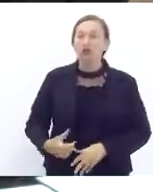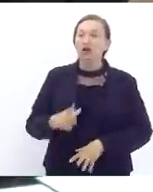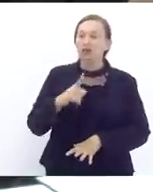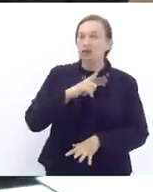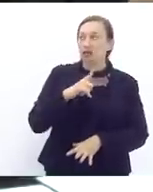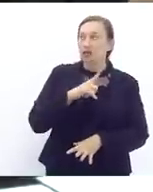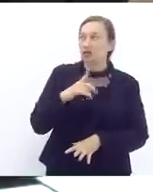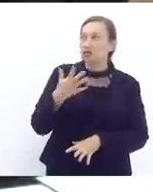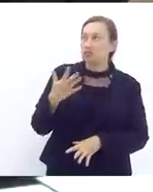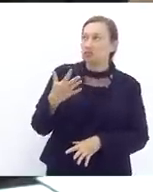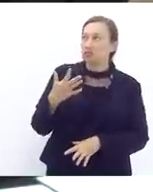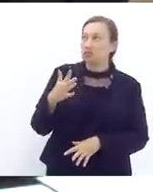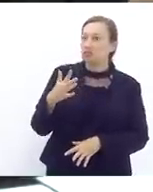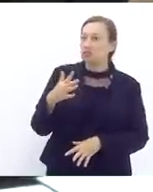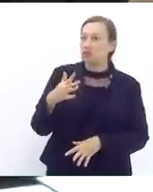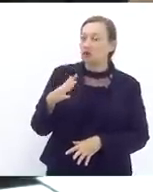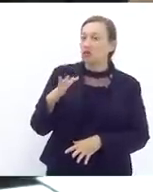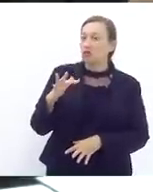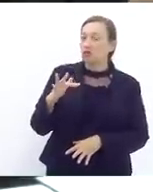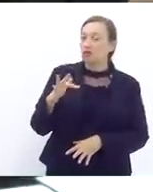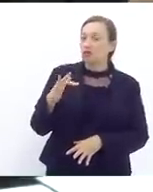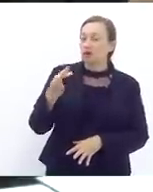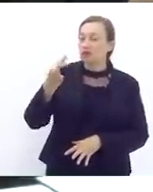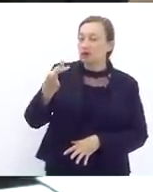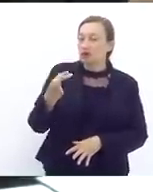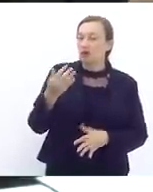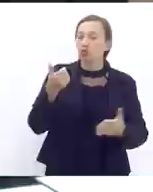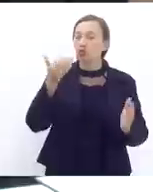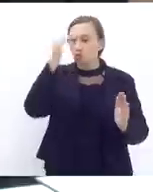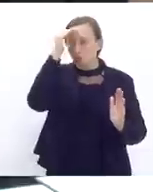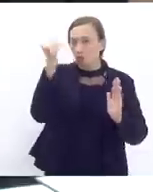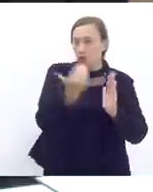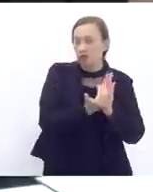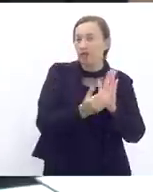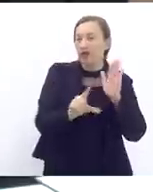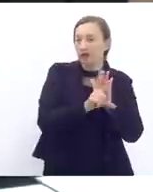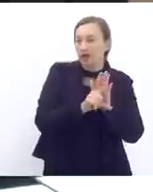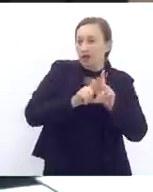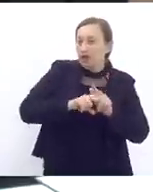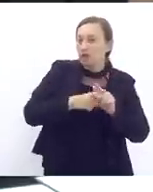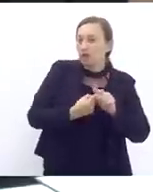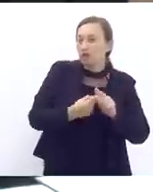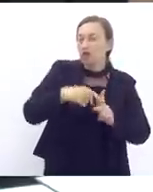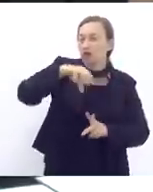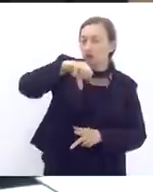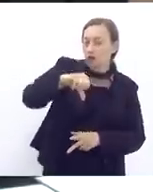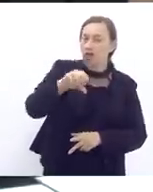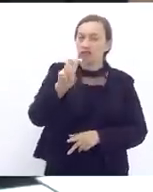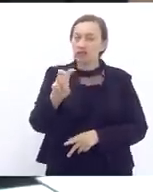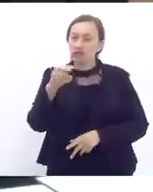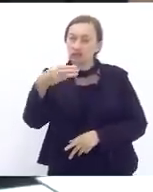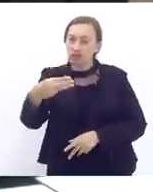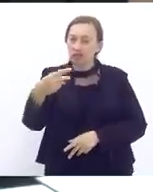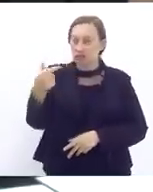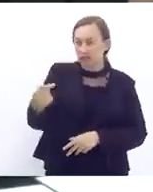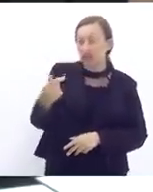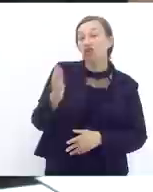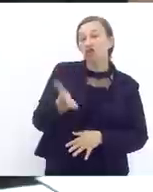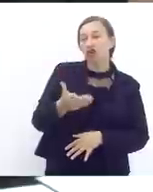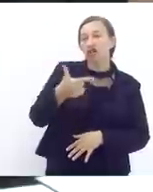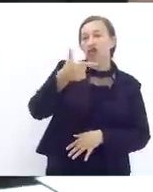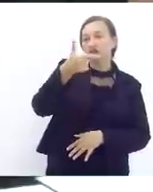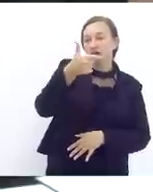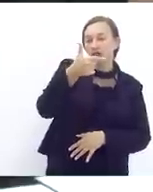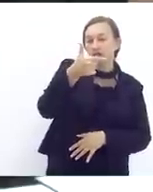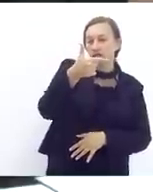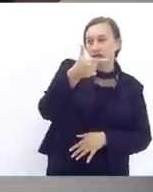alguma previsão de efetivamente cumprir a lei e regulamentar a 9537 já que a 7628 ela está